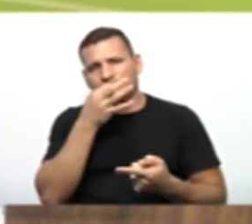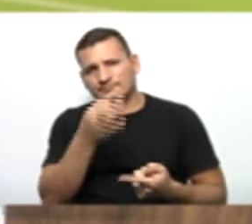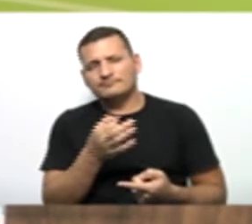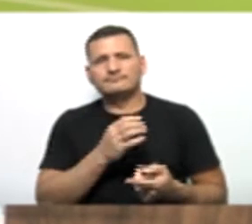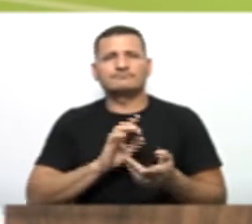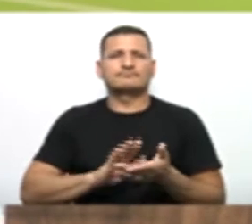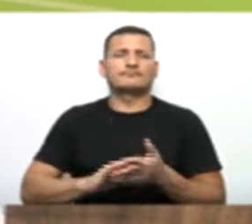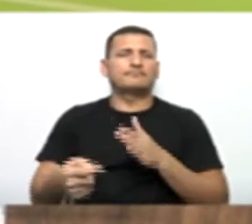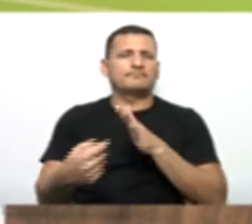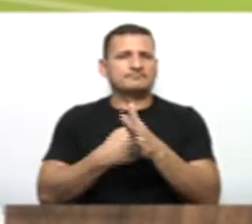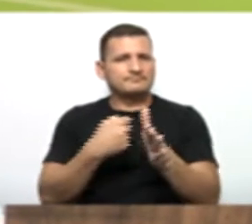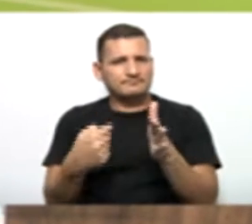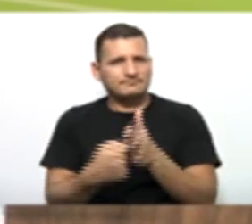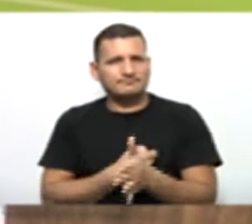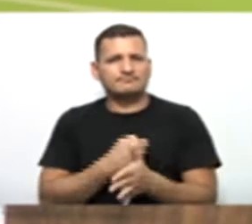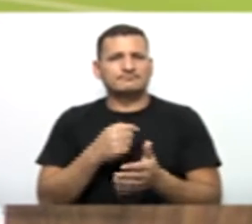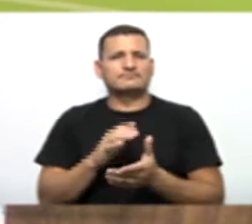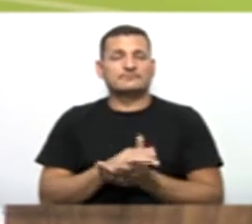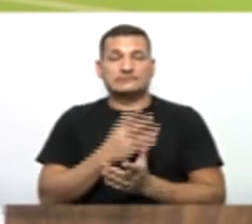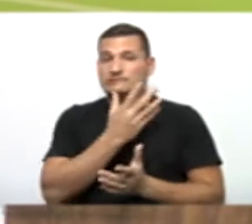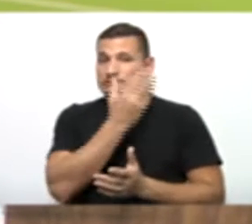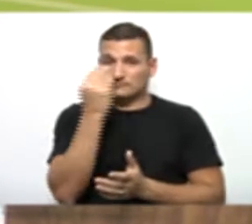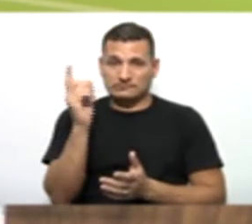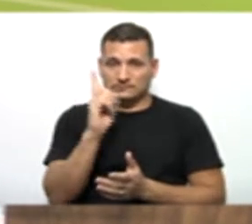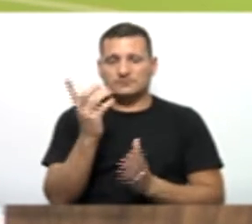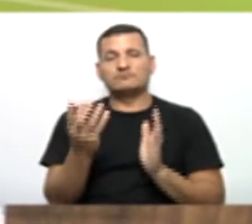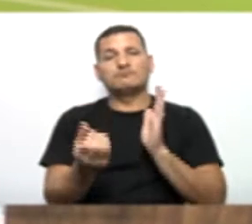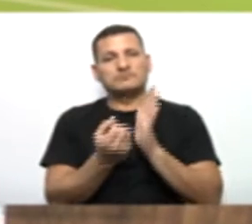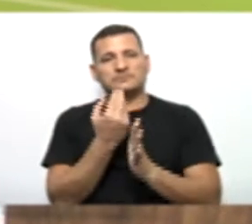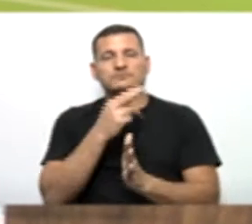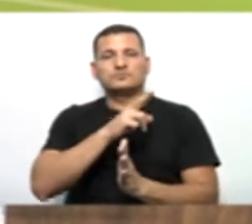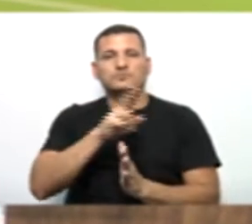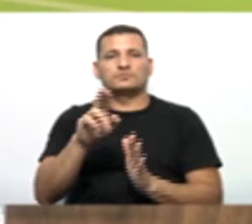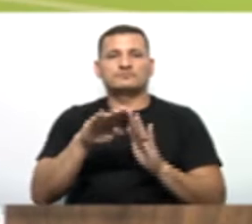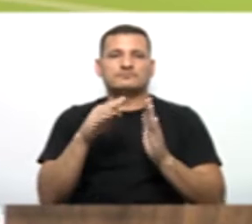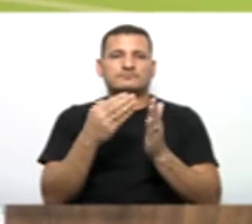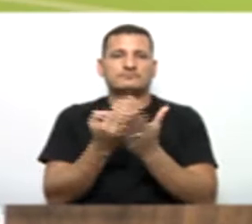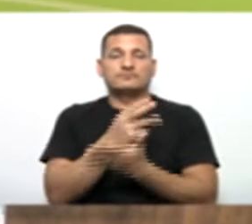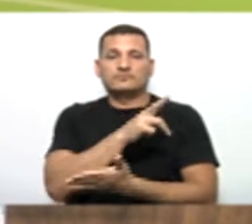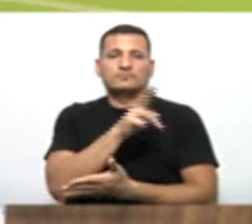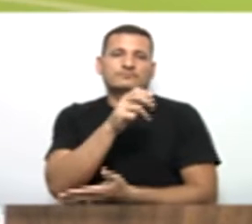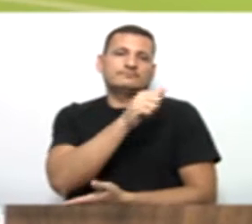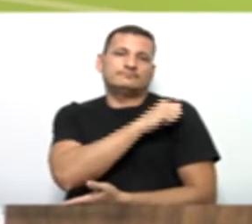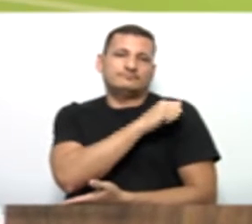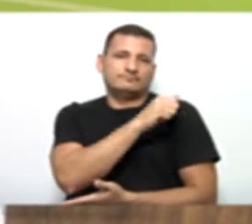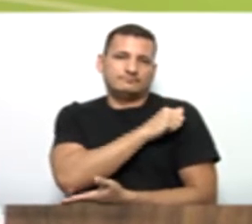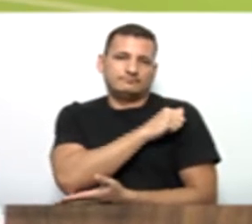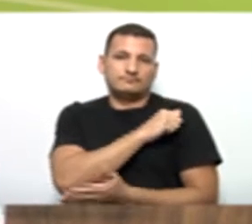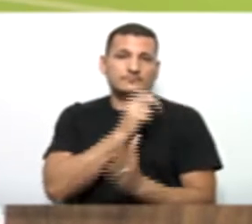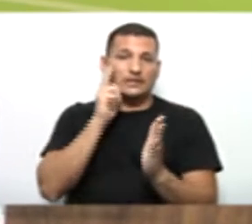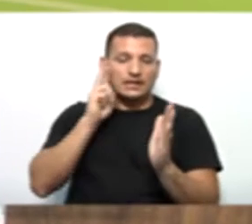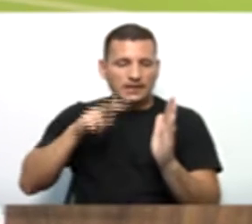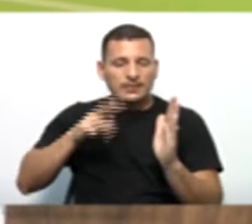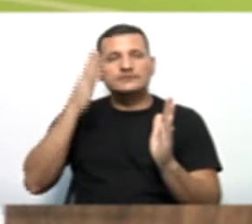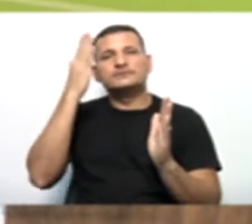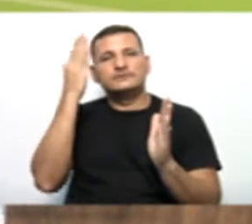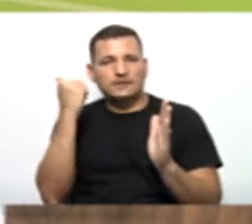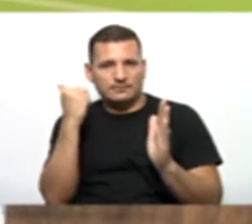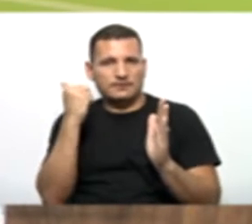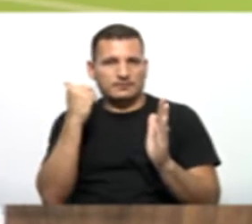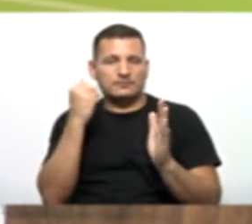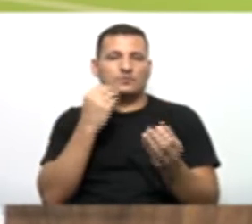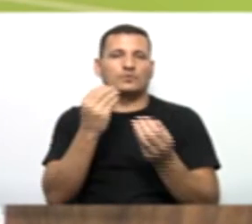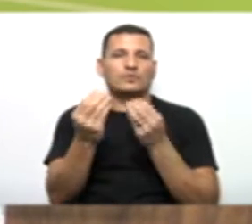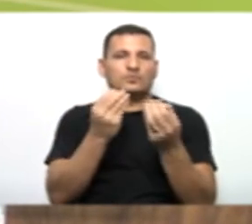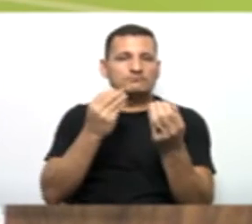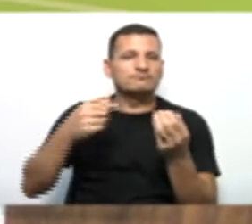as dúvidas. Não esqueçam de mandar o nome da escola, o nome do aluno, né, para a gente saber como é que está rolando por aí, como